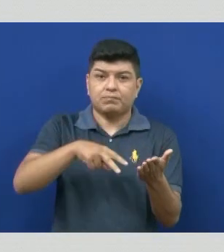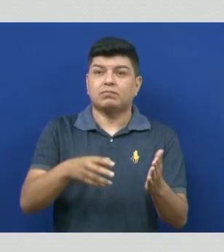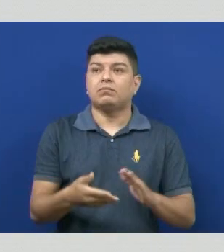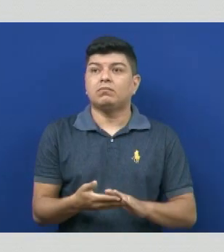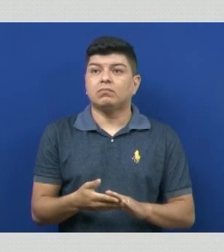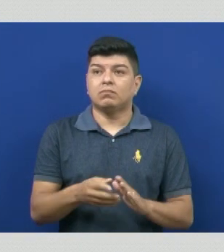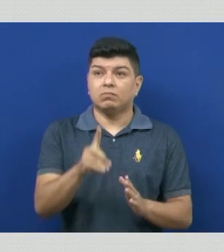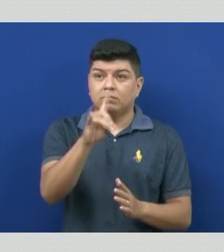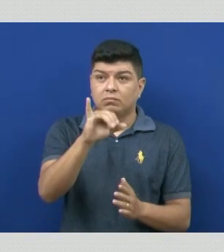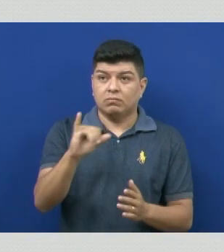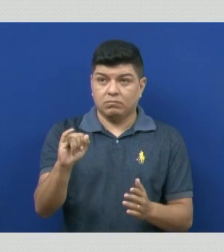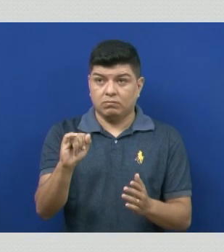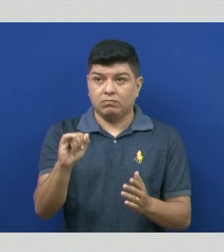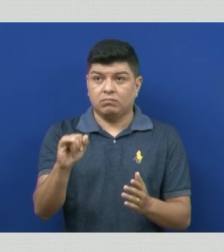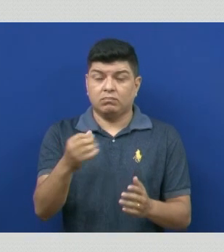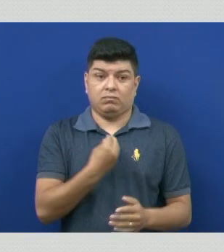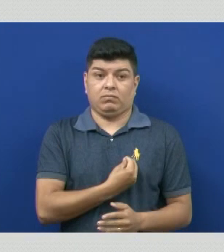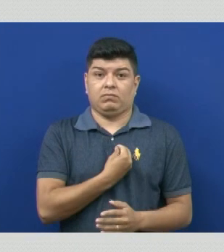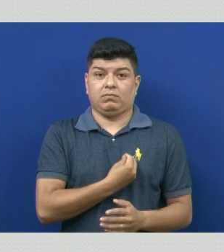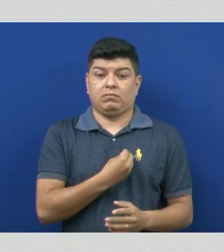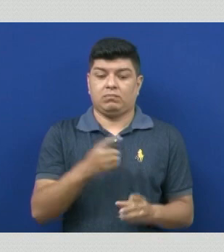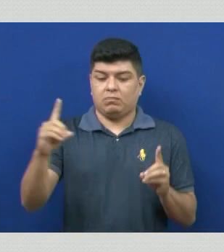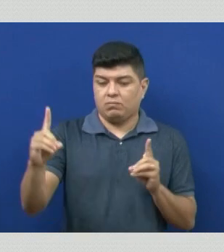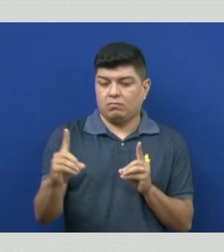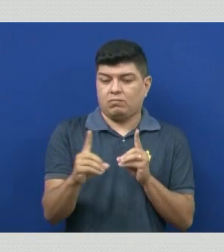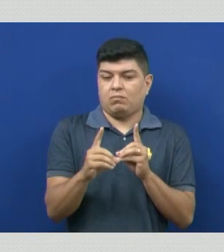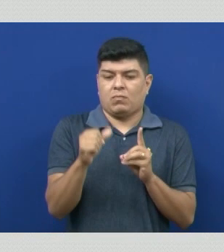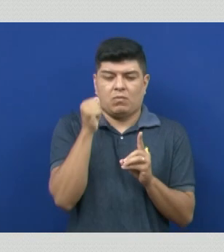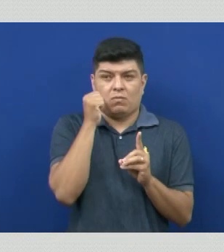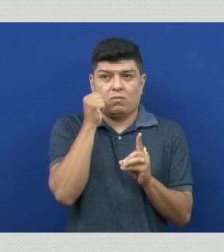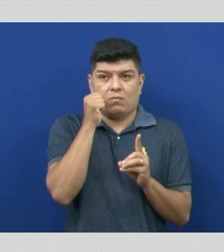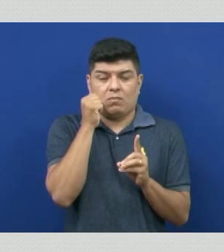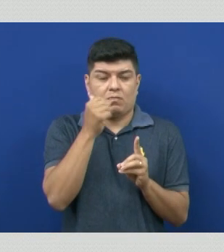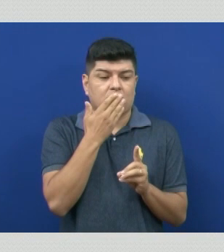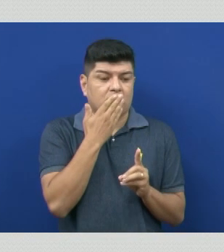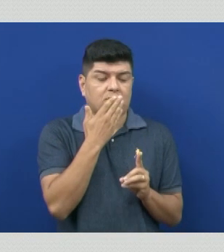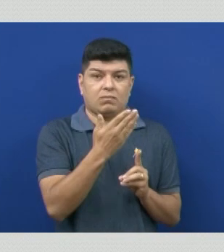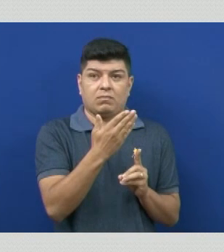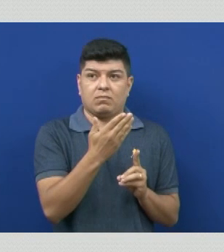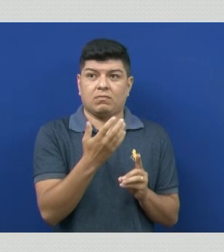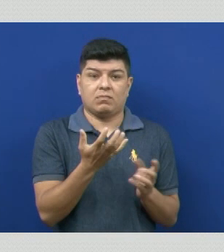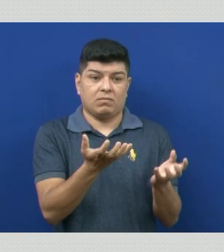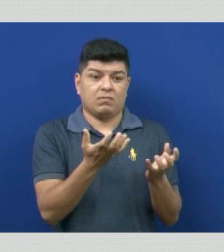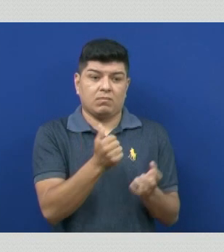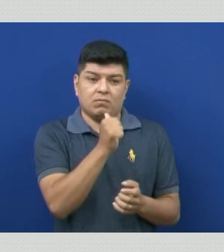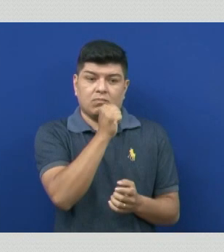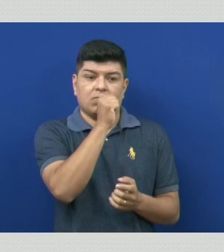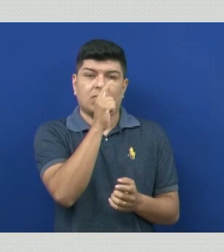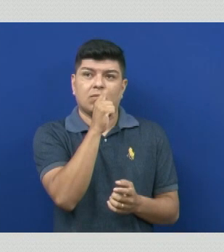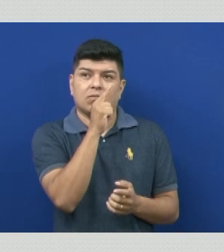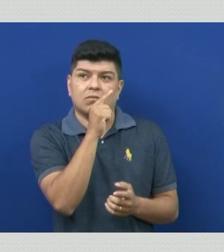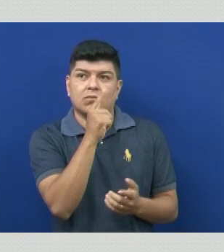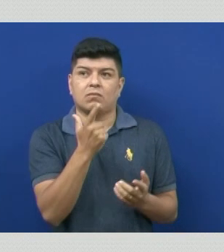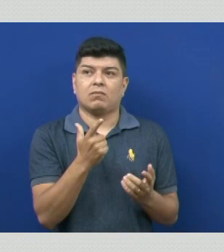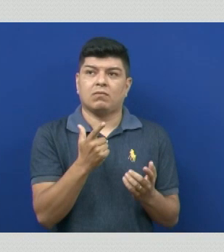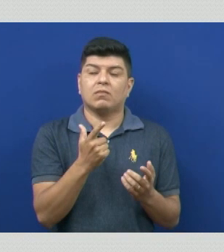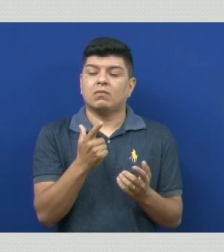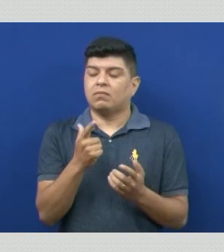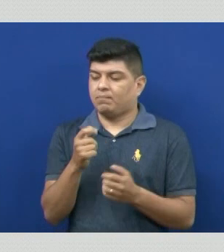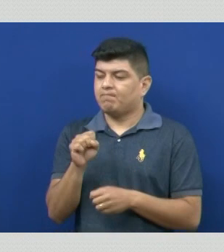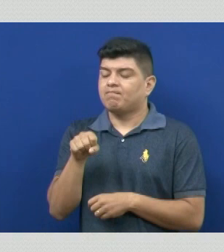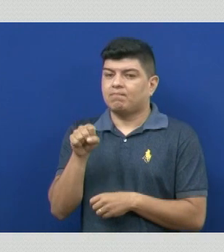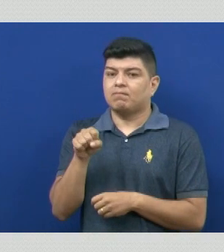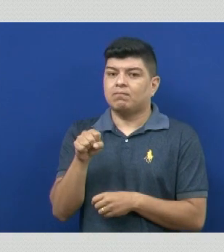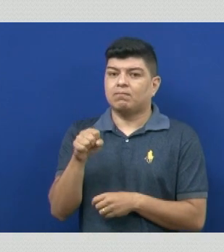Um dia em que estava lá, aproximou-se dela uma pobre mulher, que lhe pediu: "Quer dar-me de beber, minha menina?" "Pois não, minha